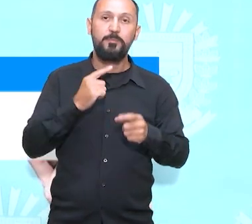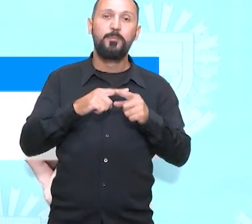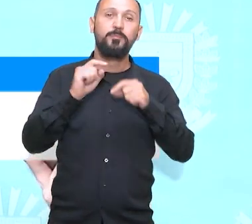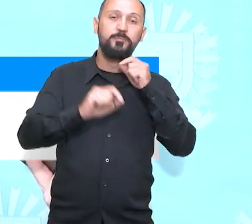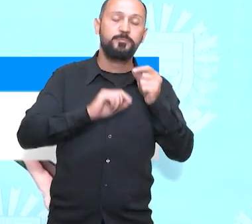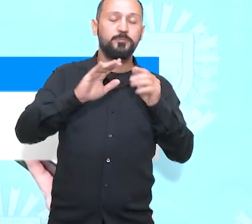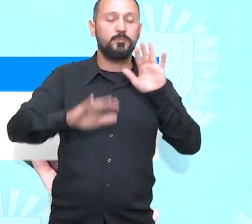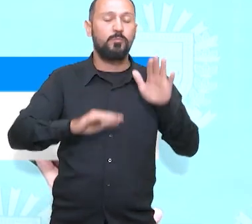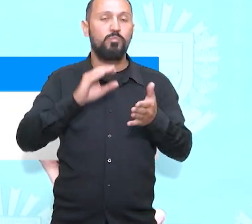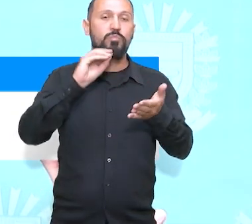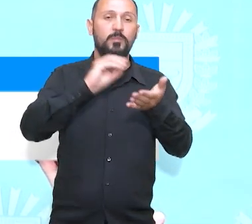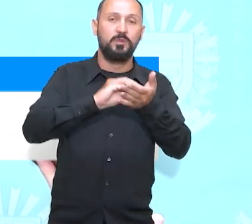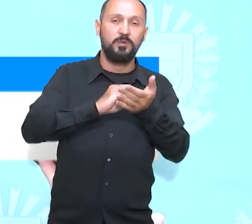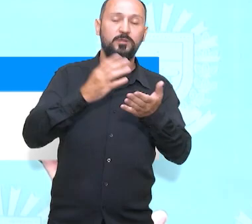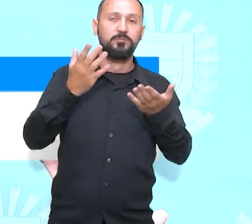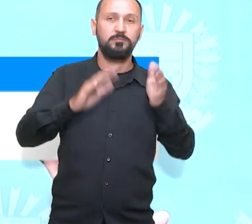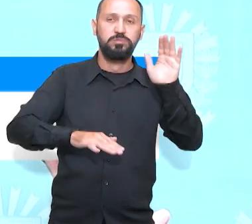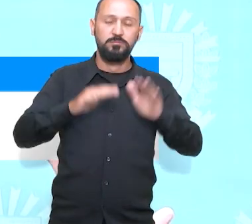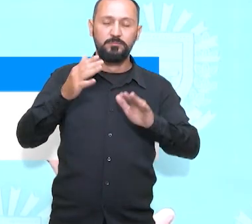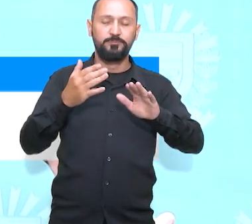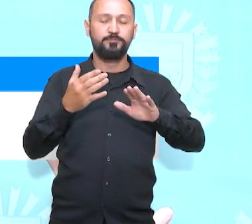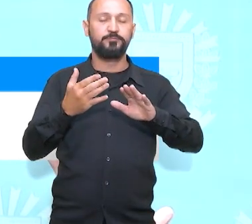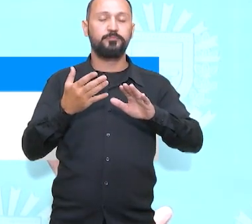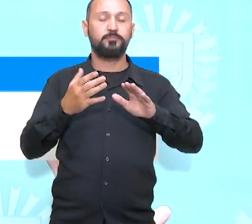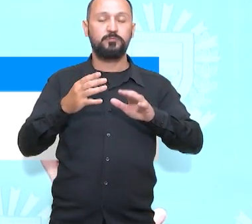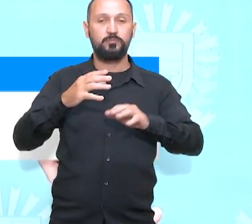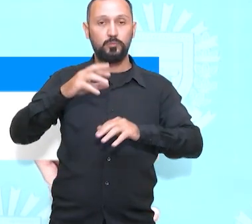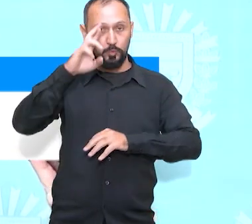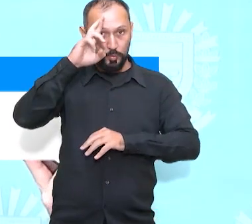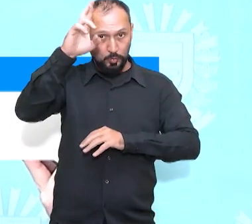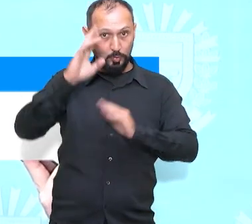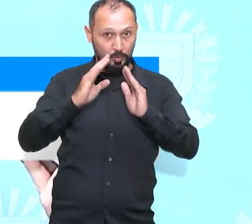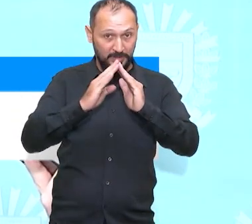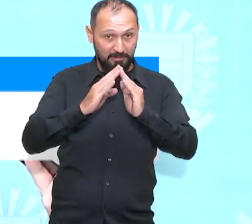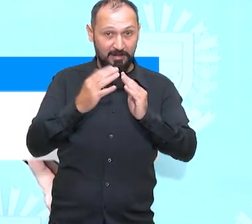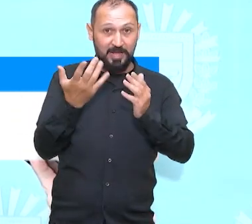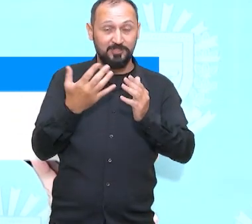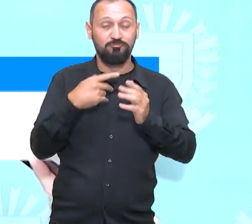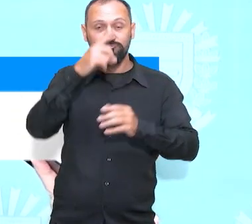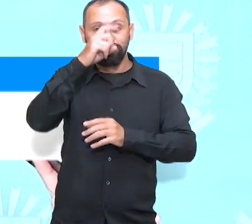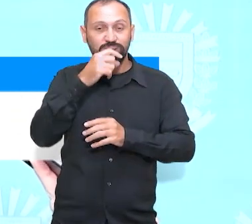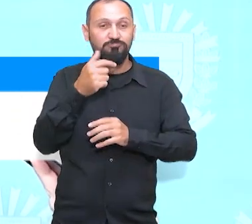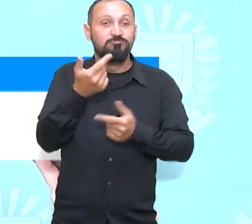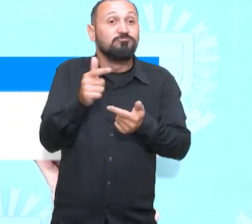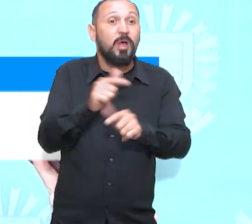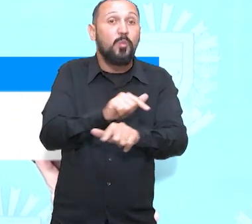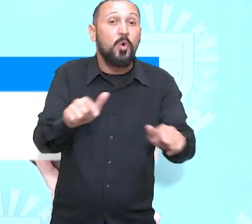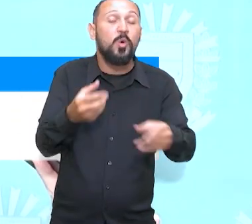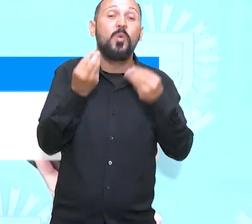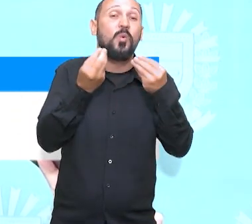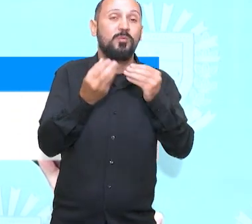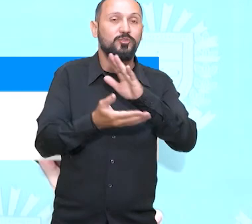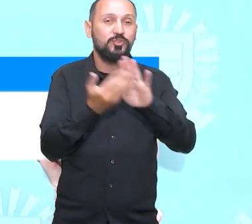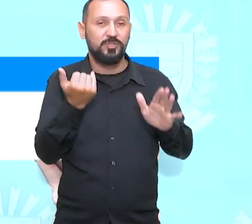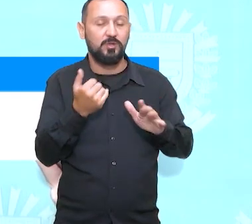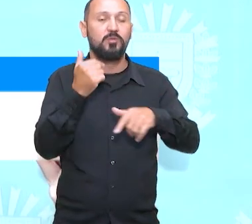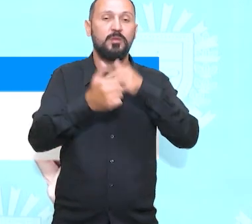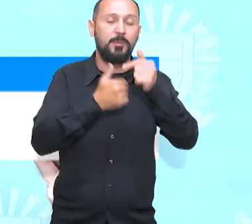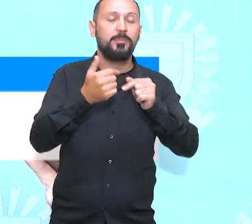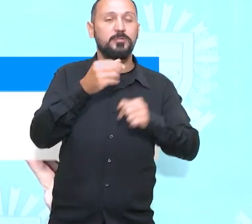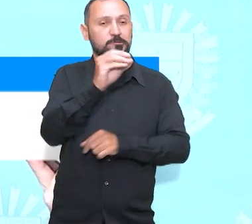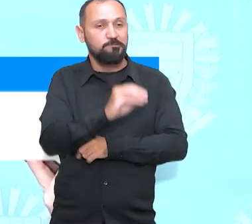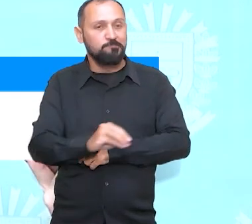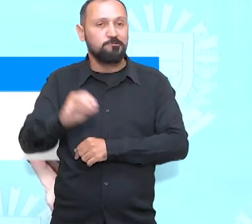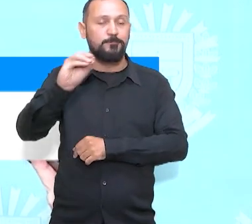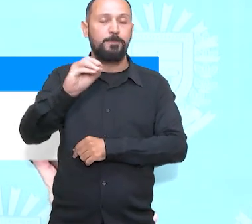da falta, do proprietário não estar no imóvel ou da não autorização. Então isso faz com que o trabalho tenha que ser prorrogado